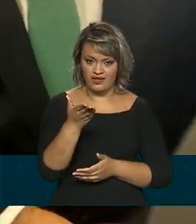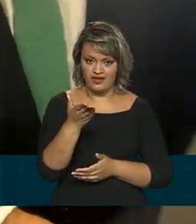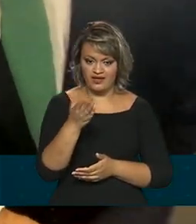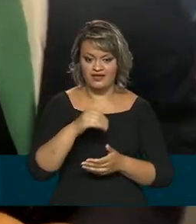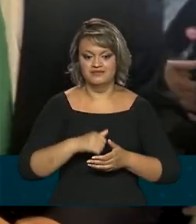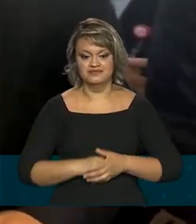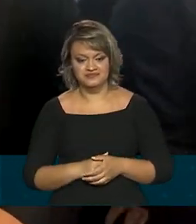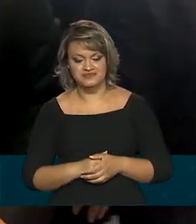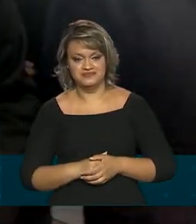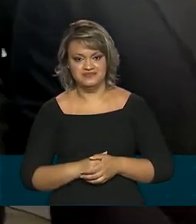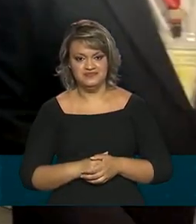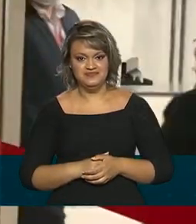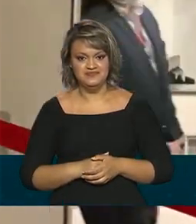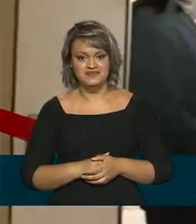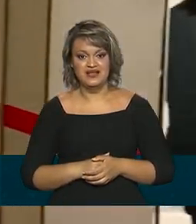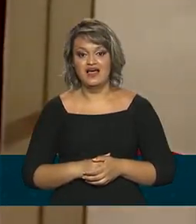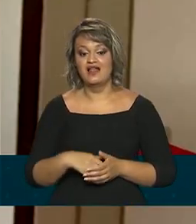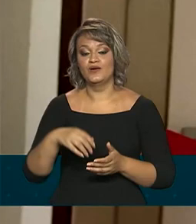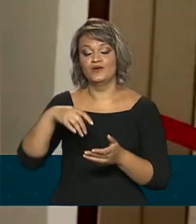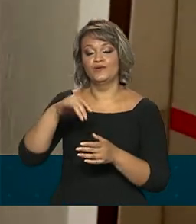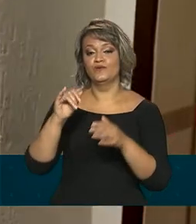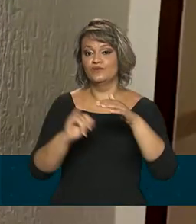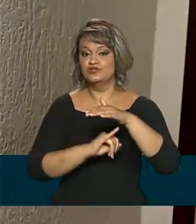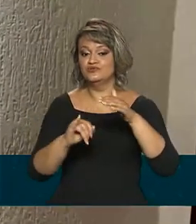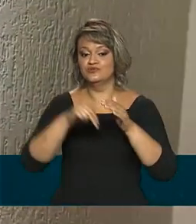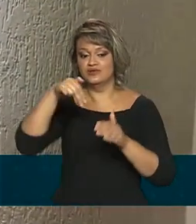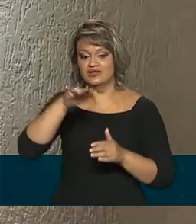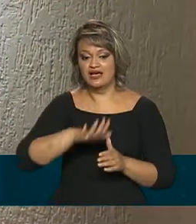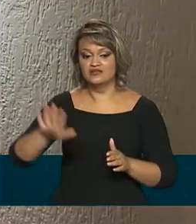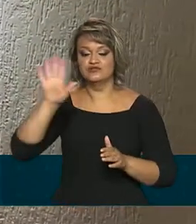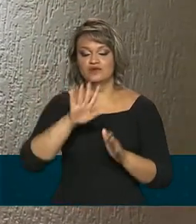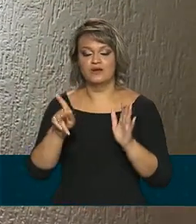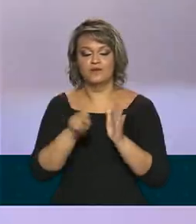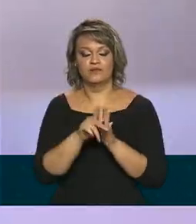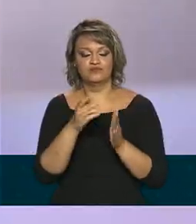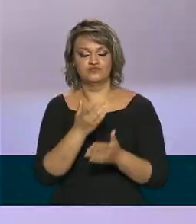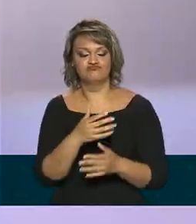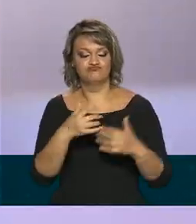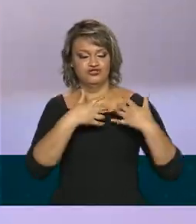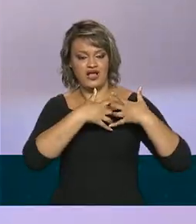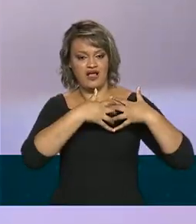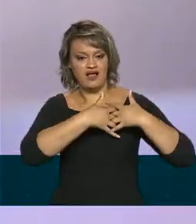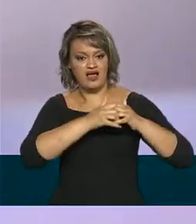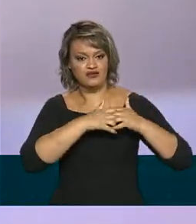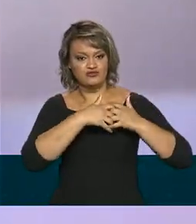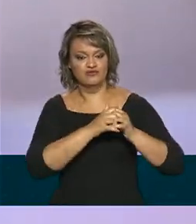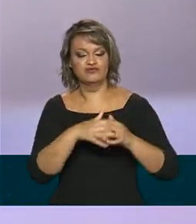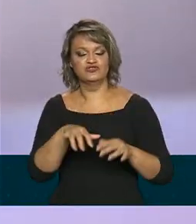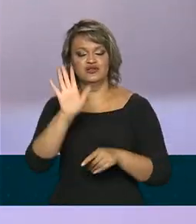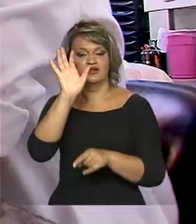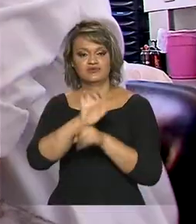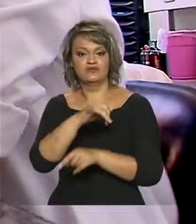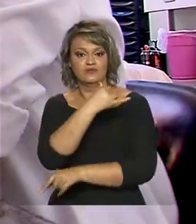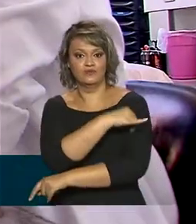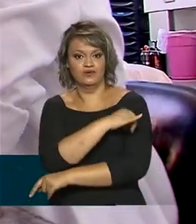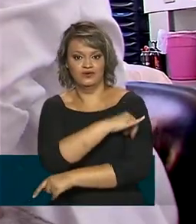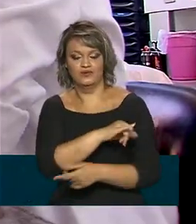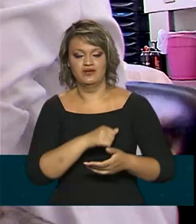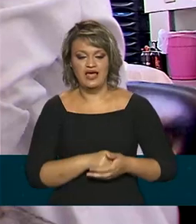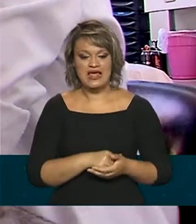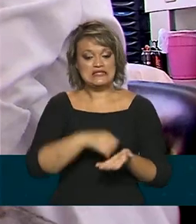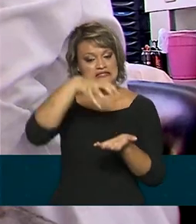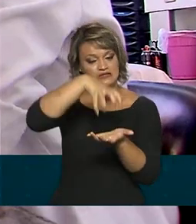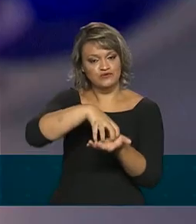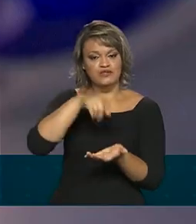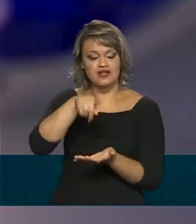Santos Cruz filho no Instituto Nacional de Cardiologia no Rio de Janeiro a unidade faz parte